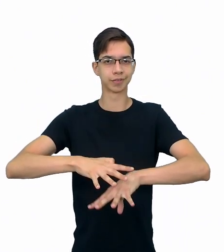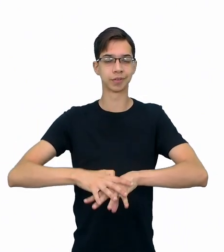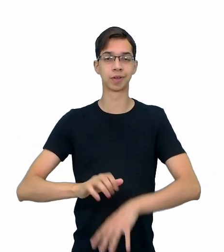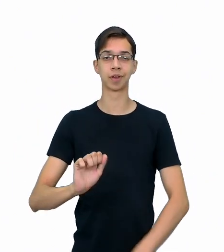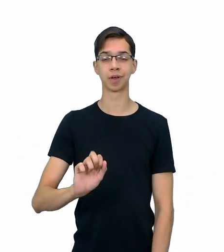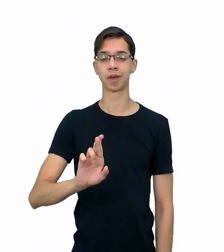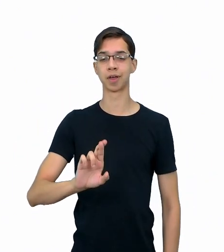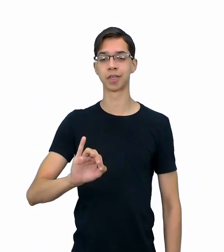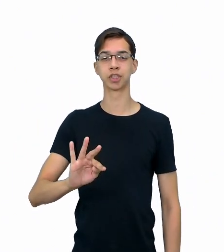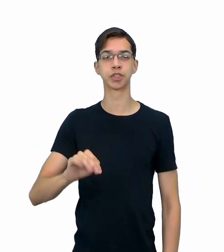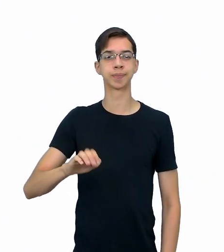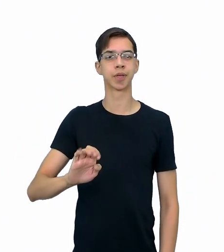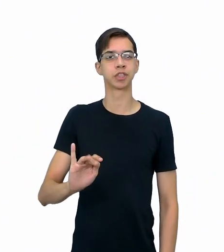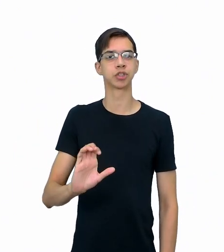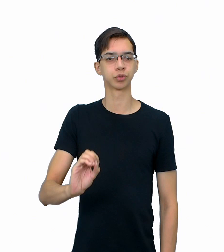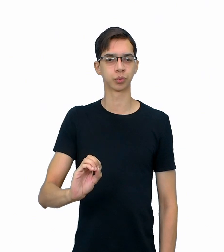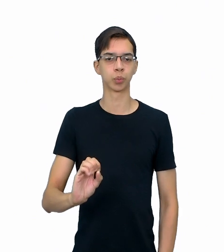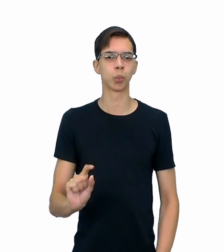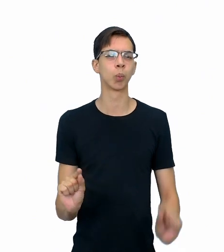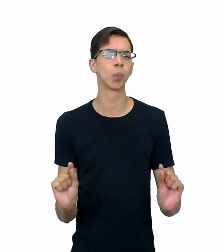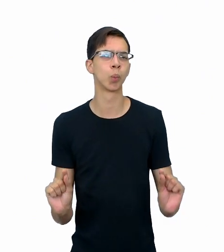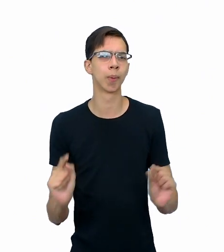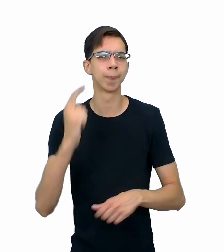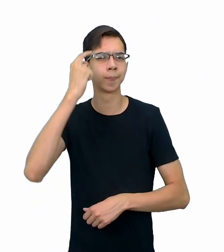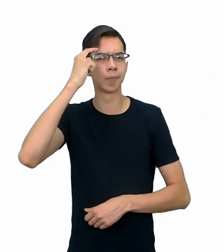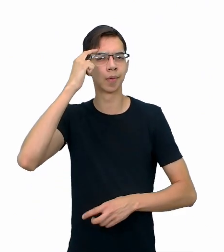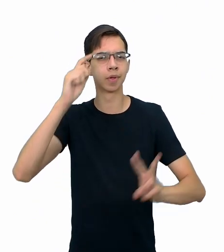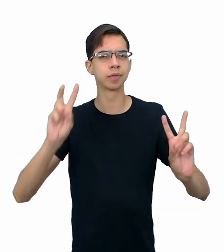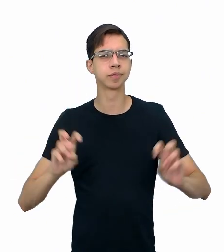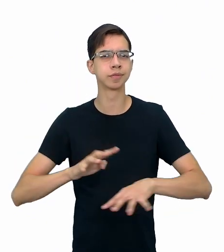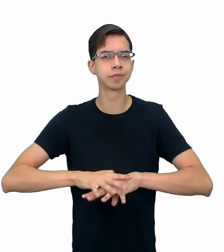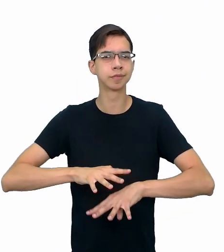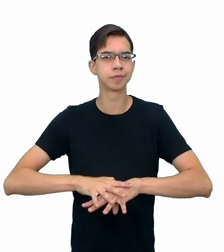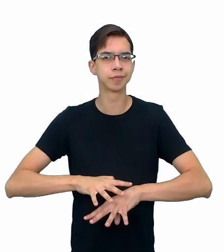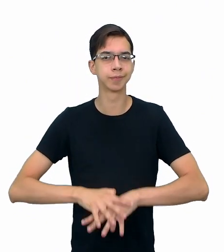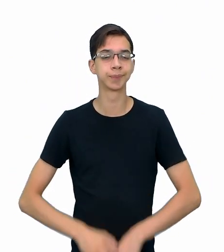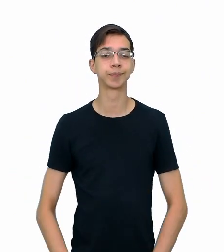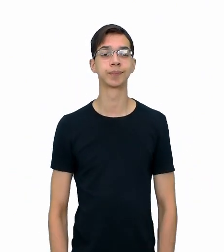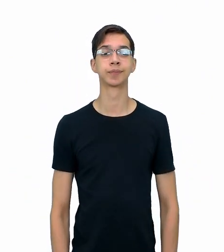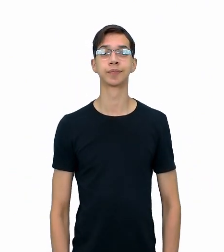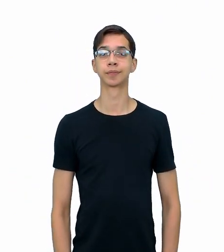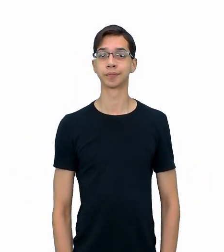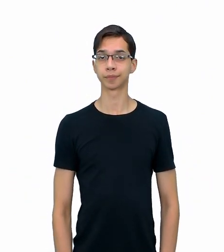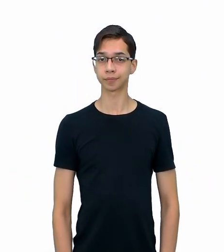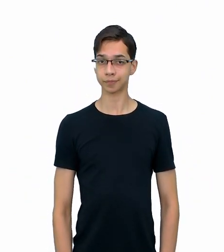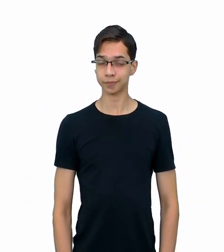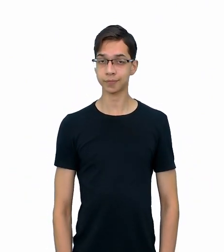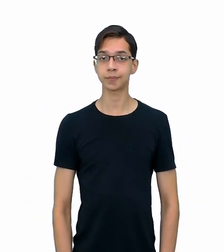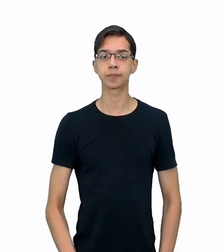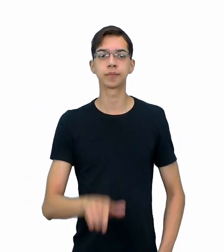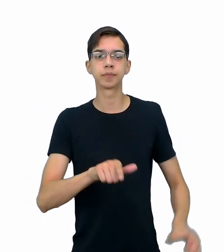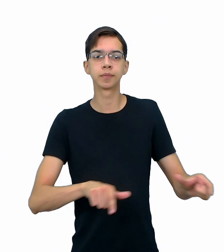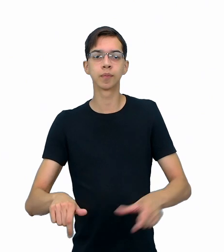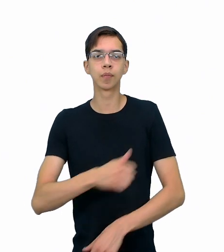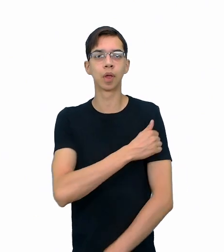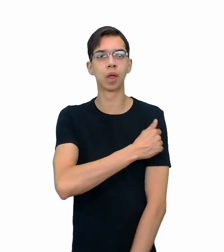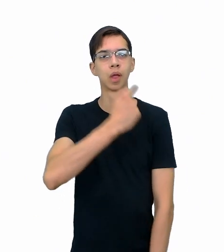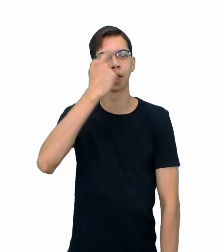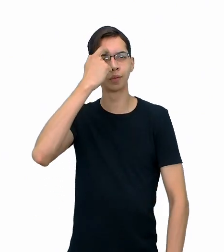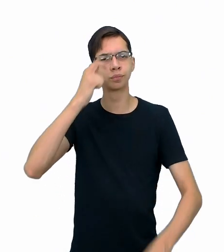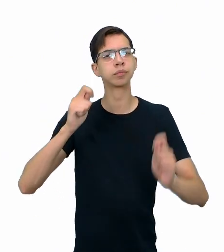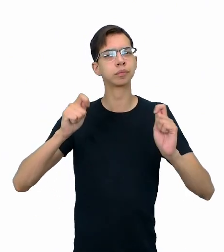que isso? Os pensamentos matemáticos, eles possibilitam aos estudantes a pensarem sobre os seus